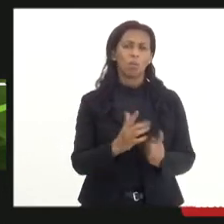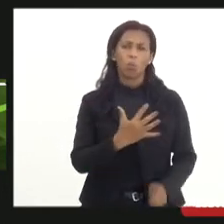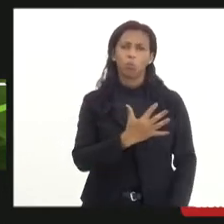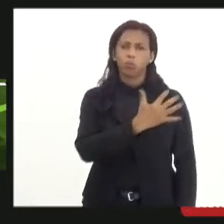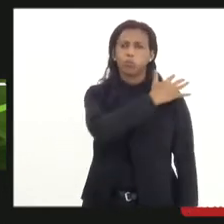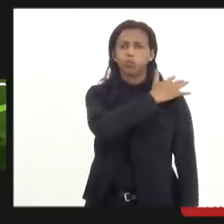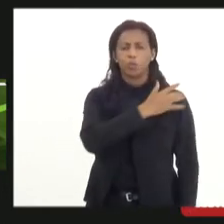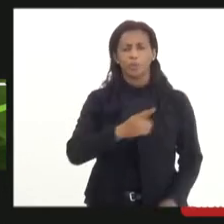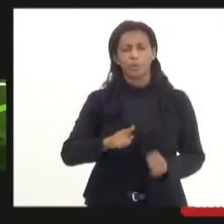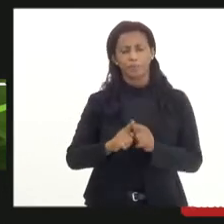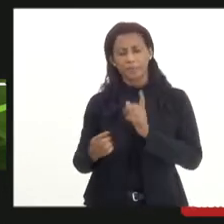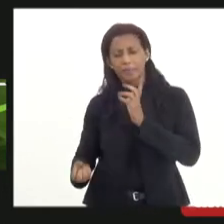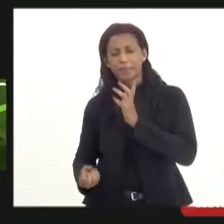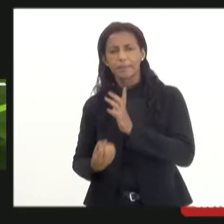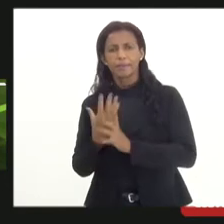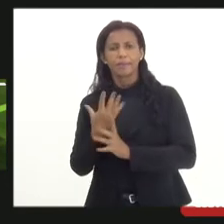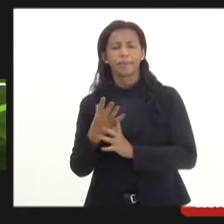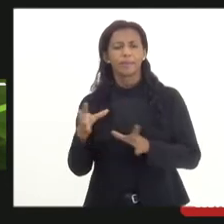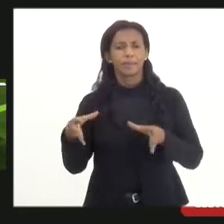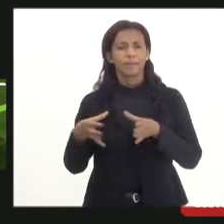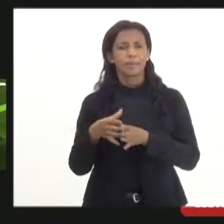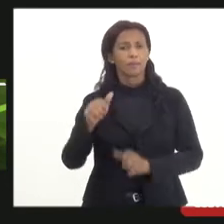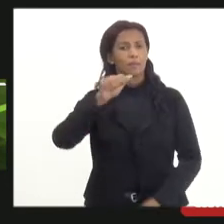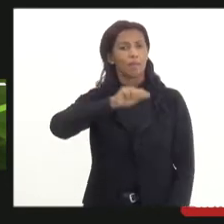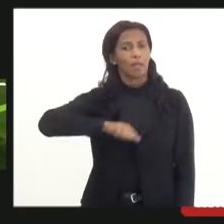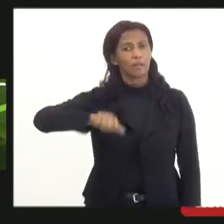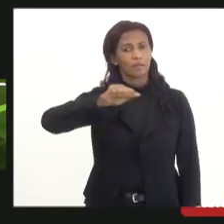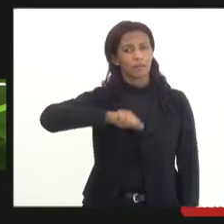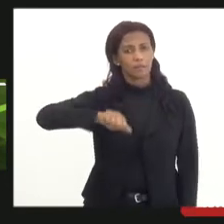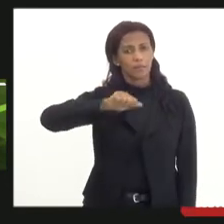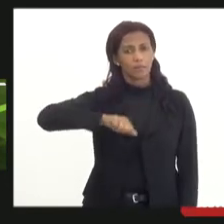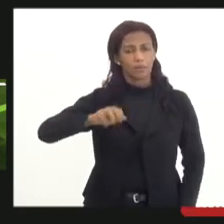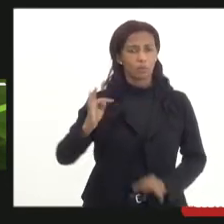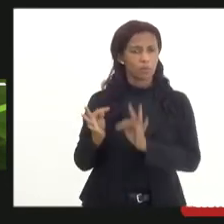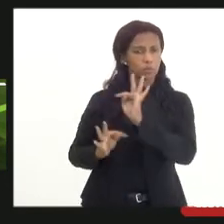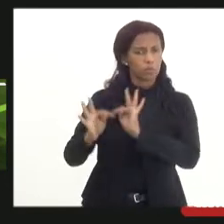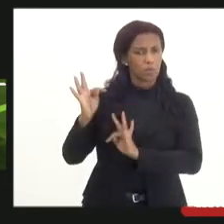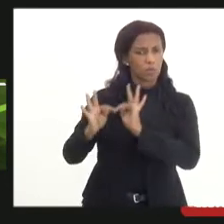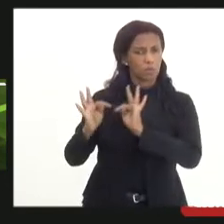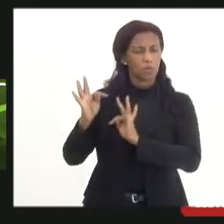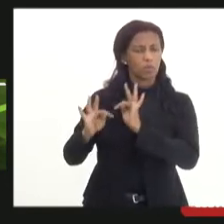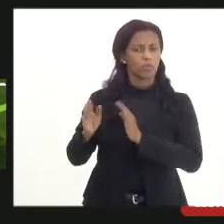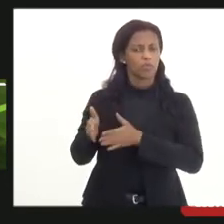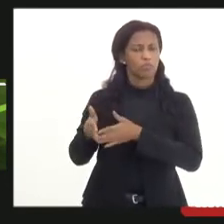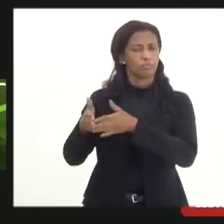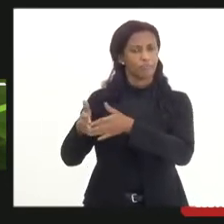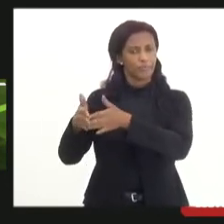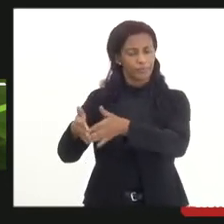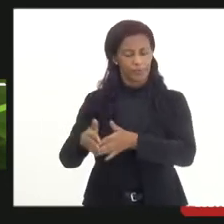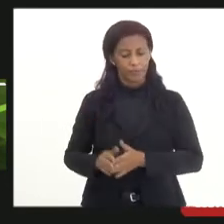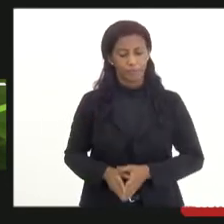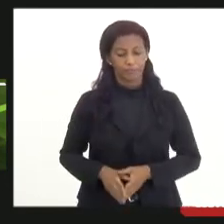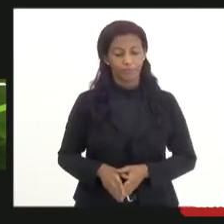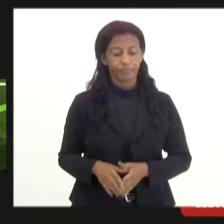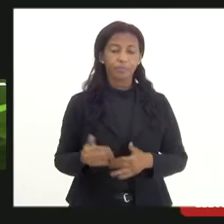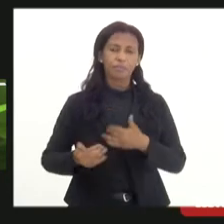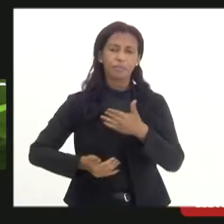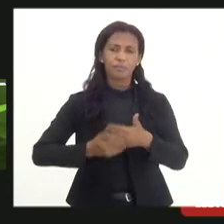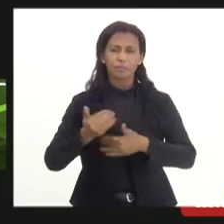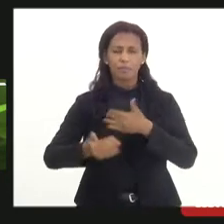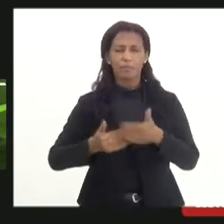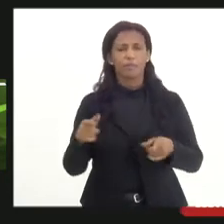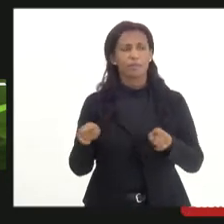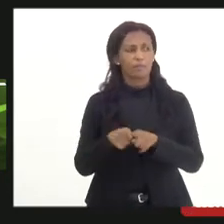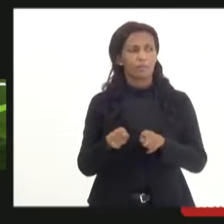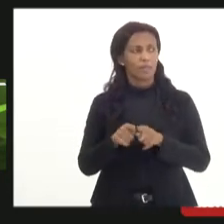Engepron e criadores também da Associação do Cluster Tecnológico Naval. E, em decorrência também dos trabalhos